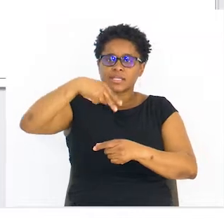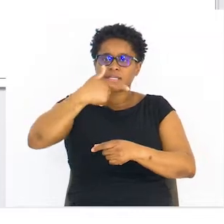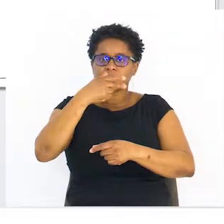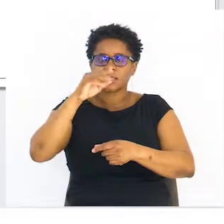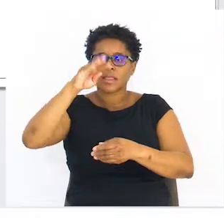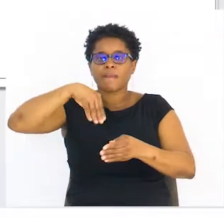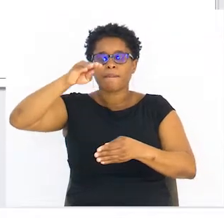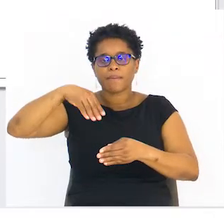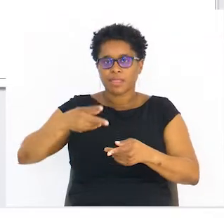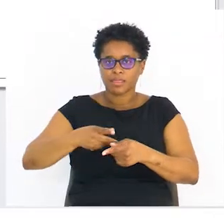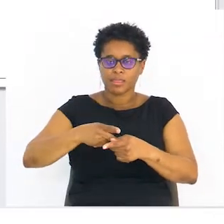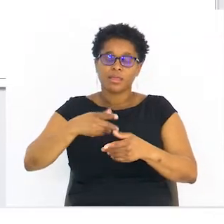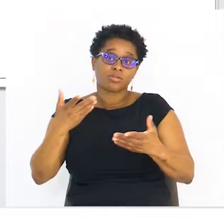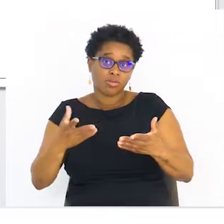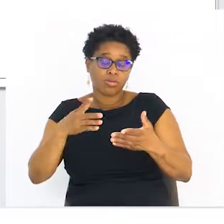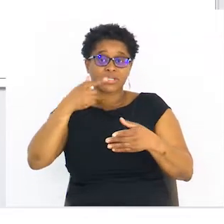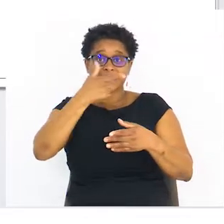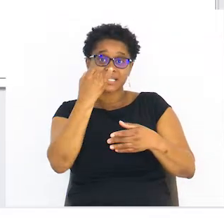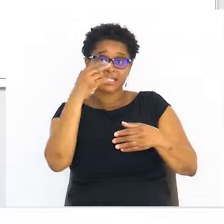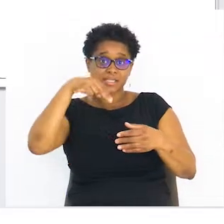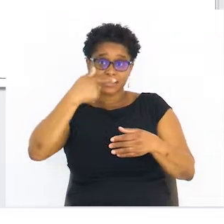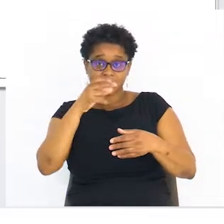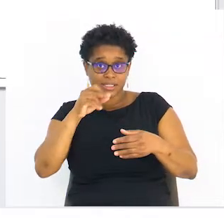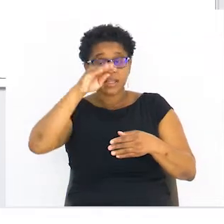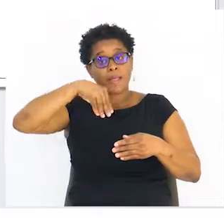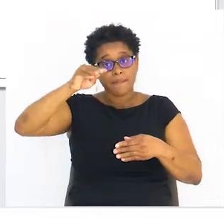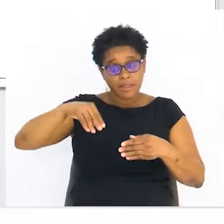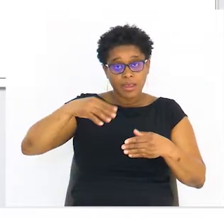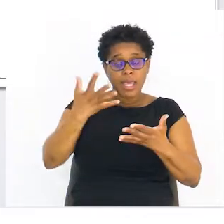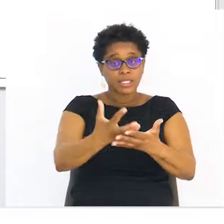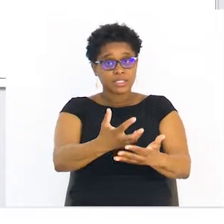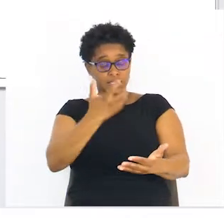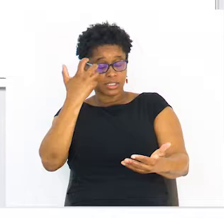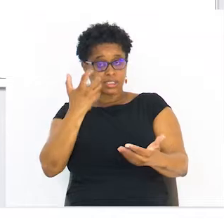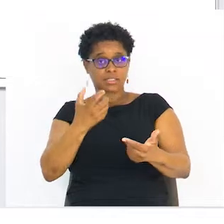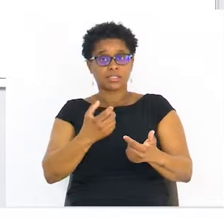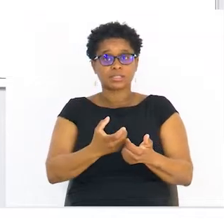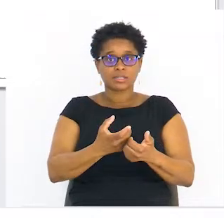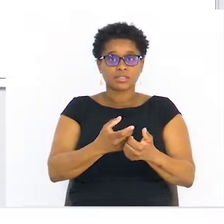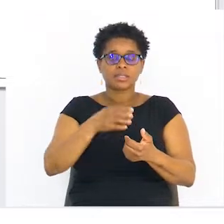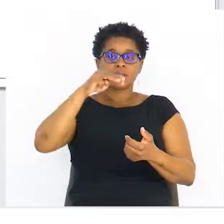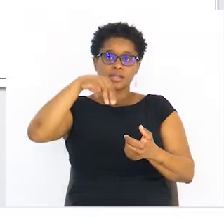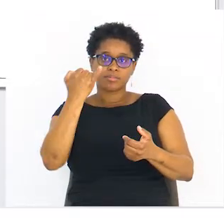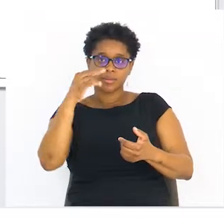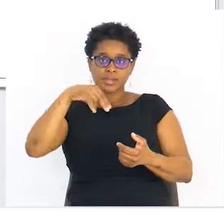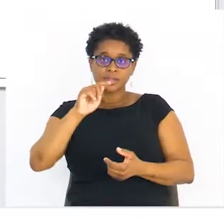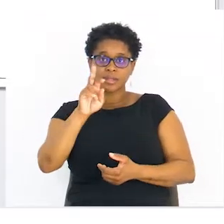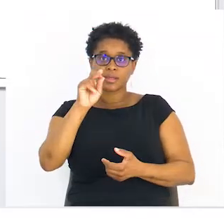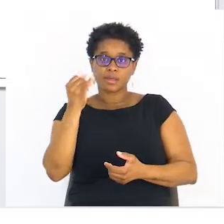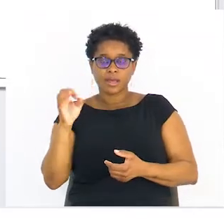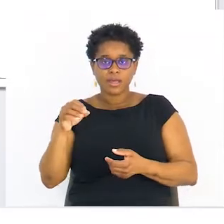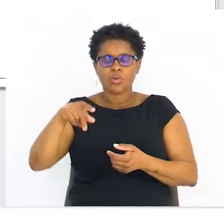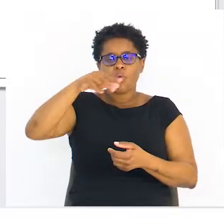Pois, as tintas eram extraídas de minerais, de gordura de animais e de